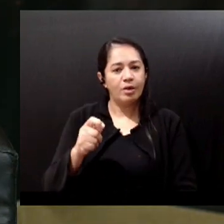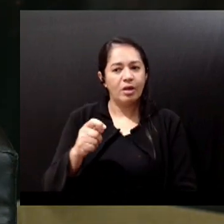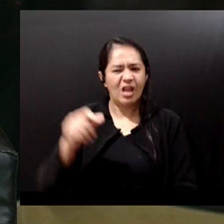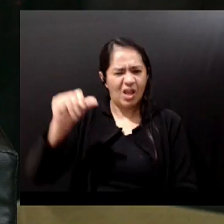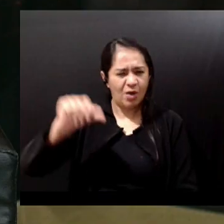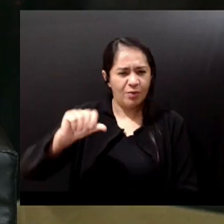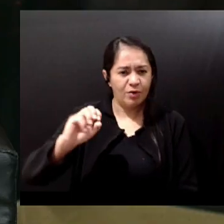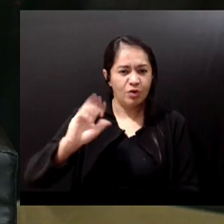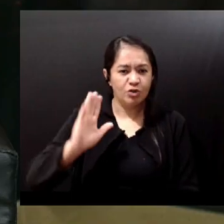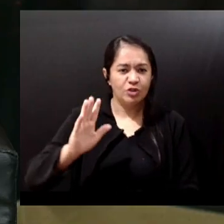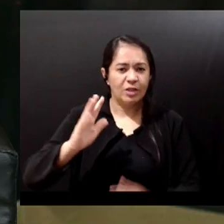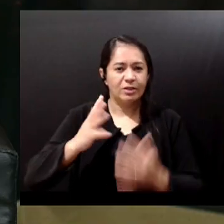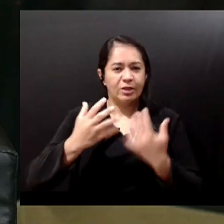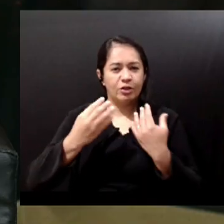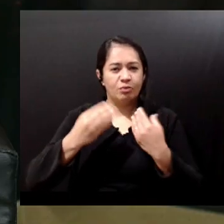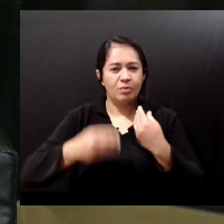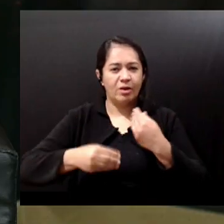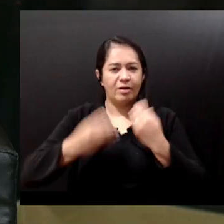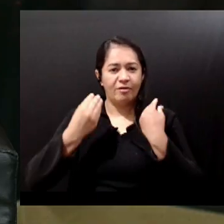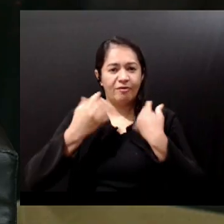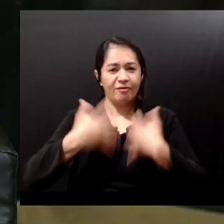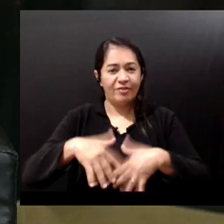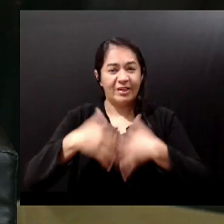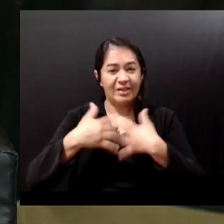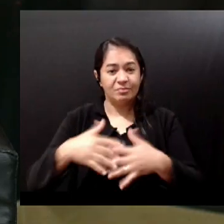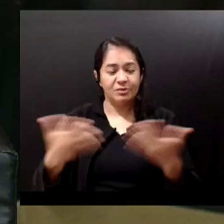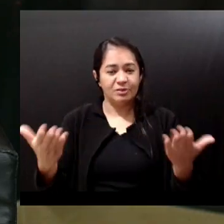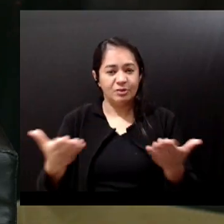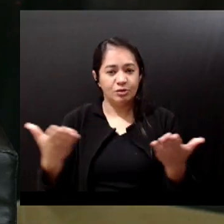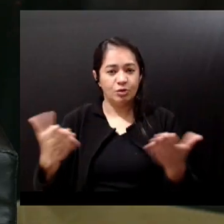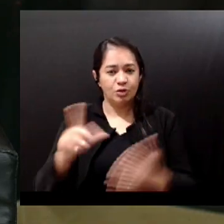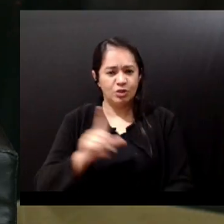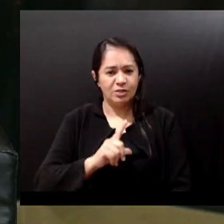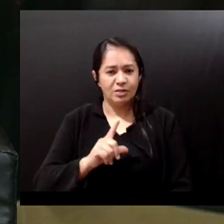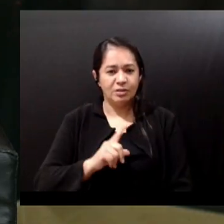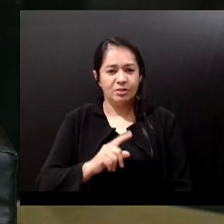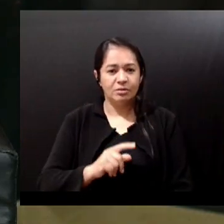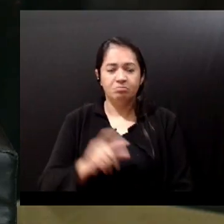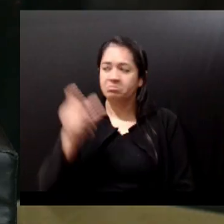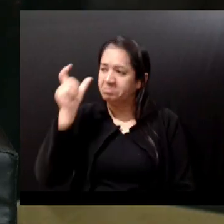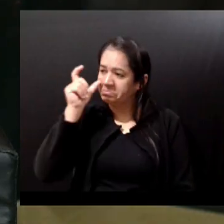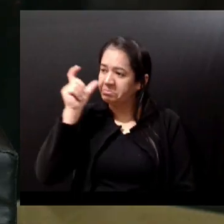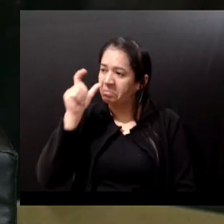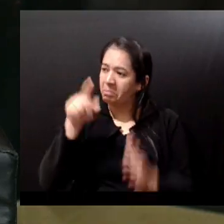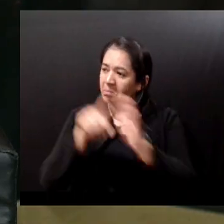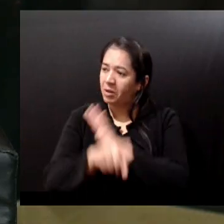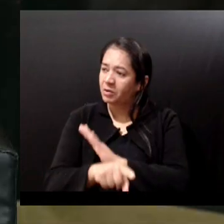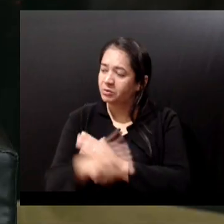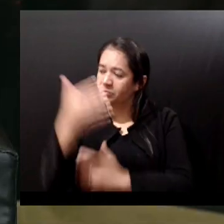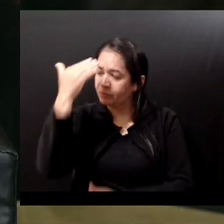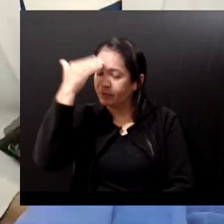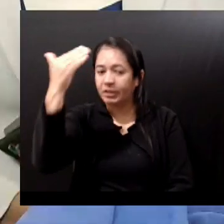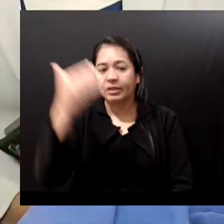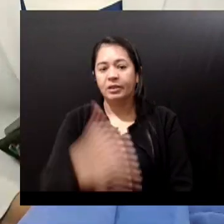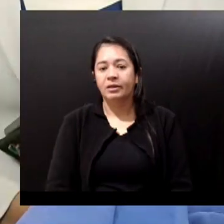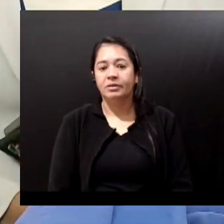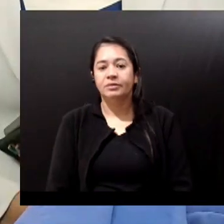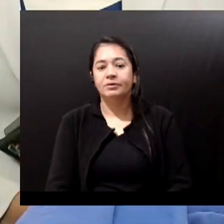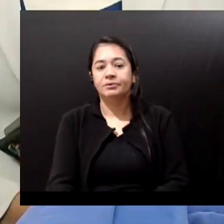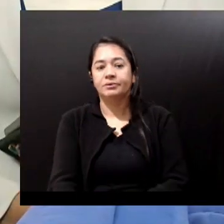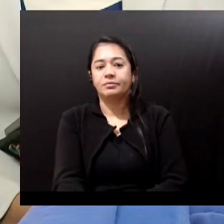flexibilidade quanto a isso hoje em dia? Ou interessante pergunta, hein, Vanessa? Obrigada, bom dia para você. Vamos lá, uma